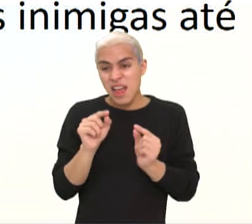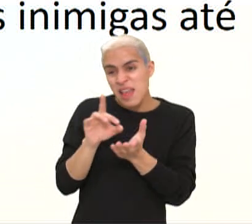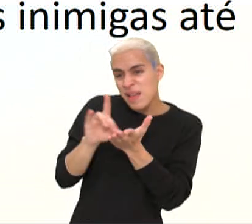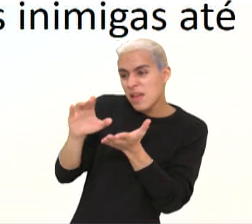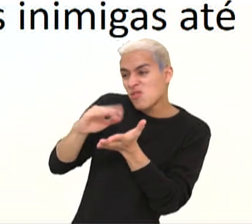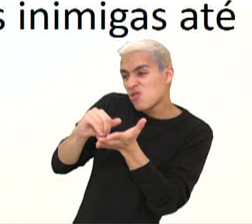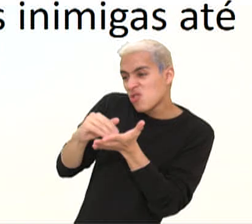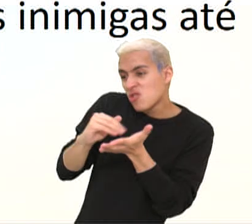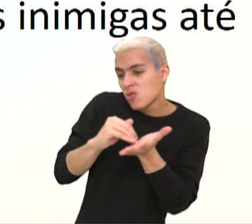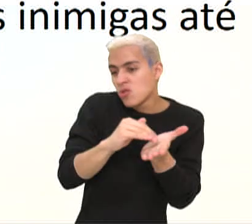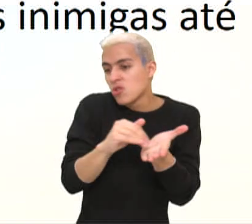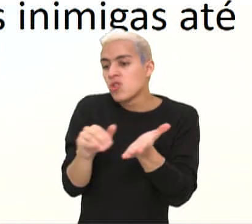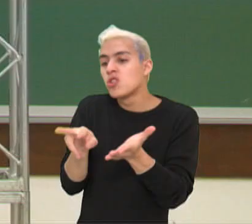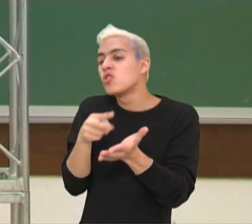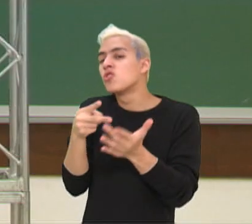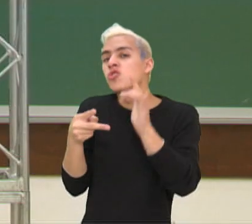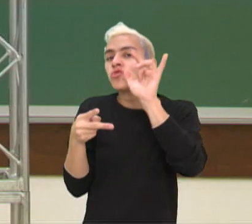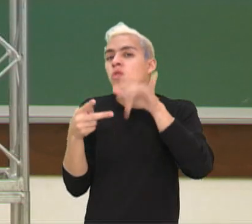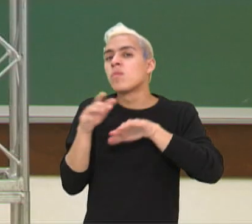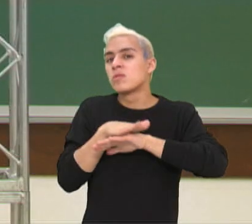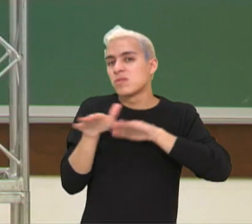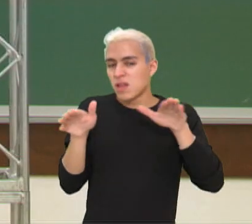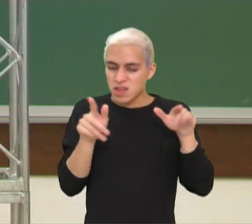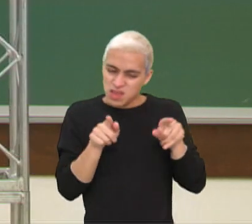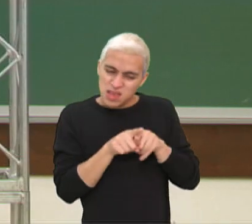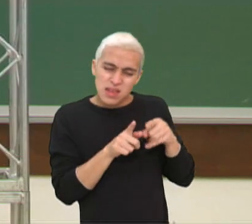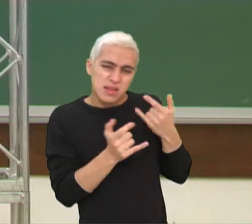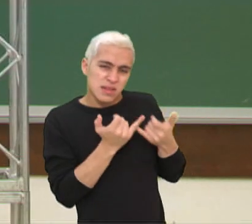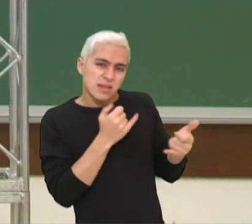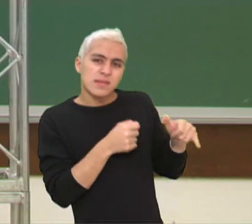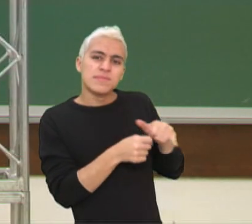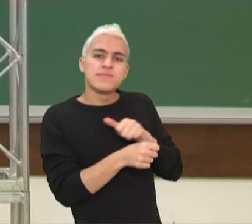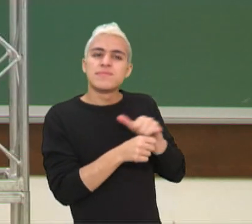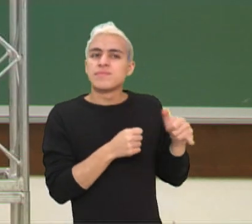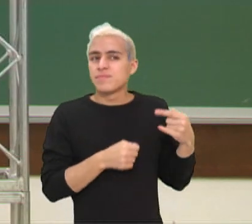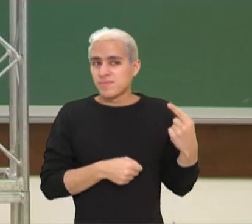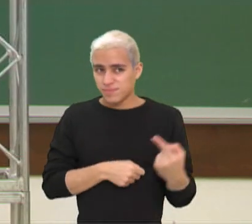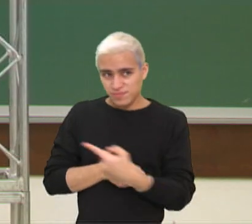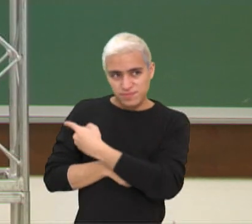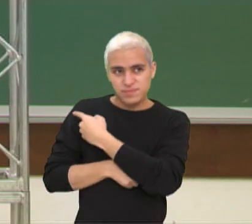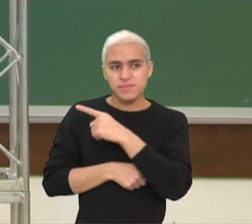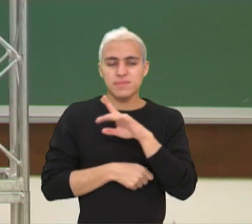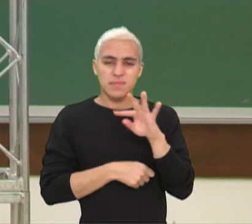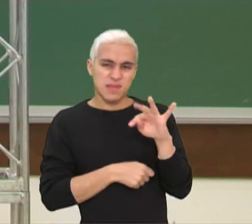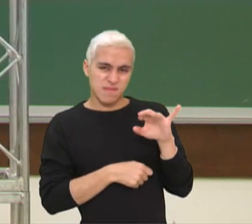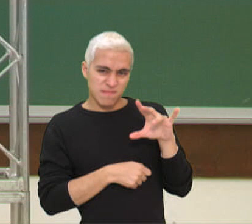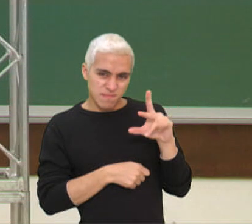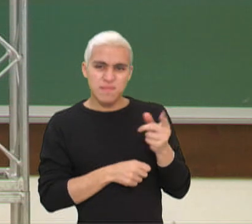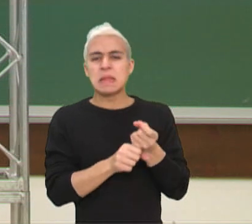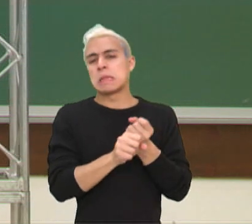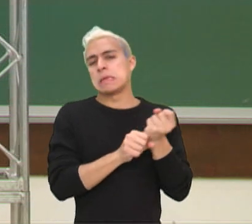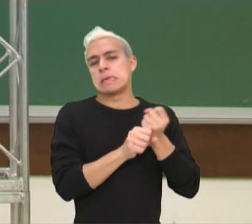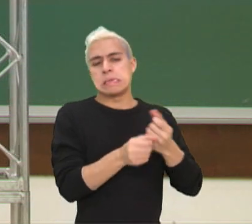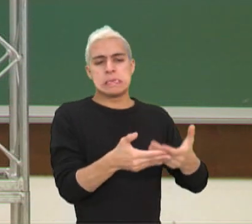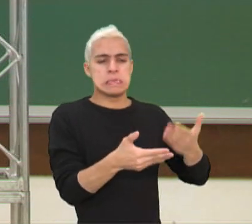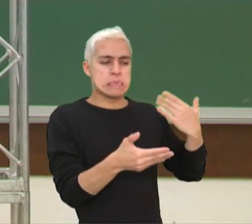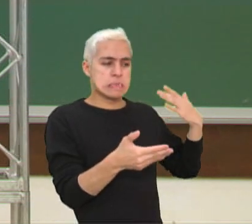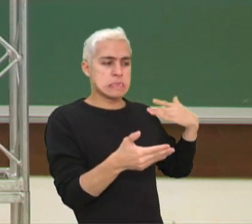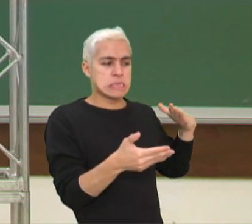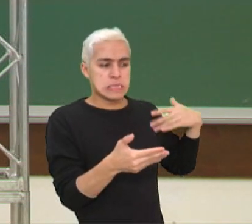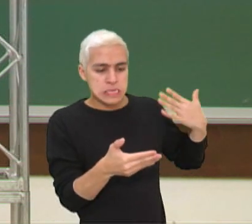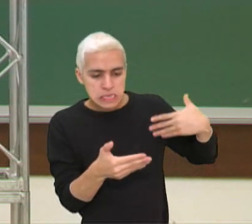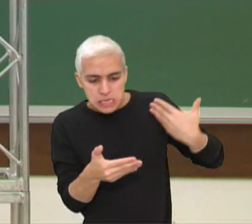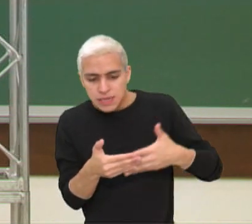inimigas, até que restem duas. É um jogo de estratégia também, a trilha. Então, ele já vem antigo, ele vem evoluindo, né?